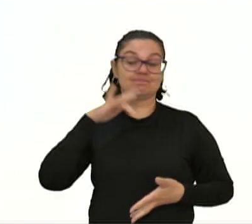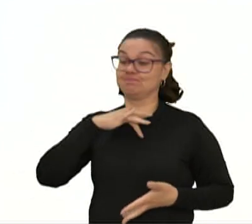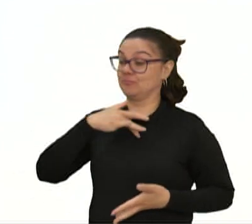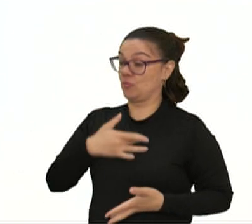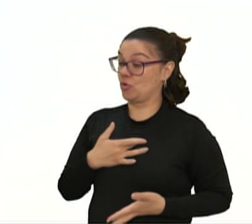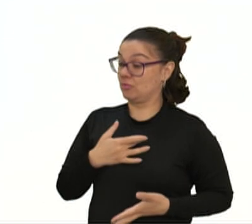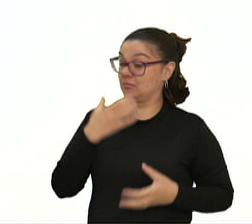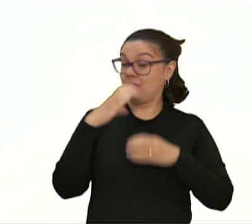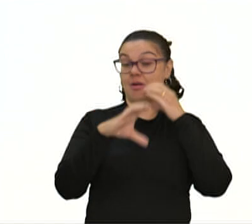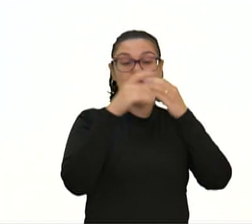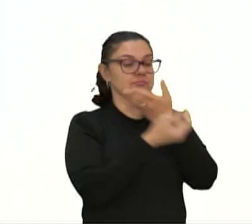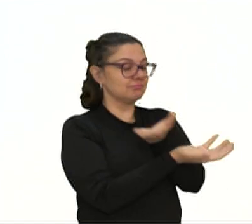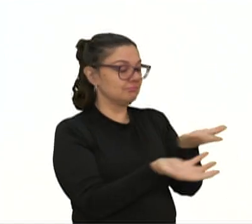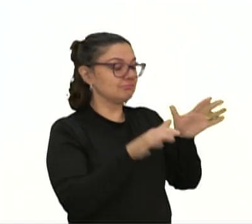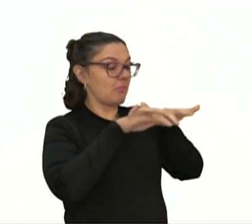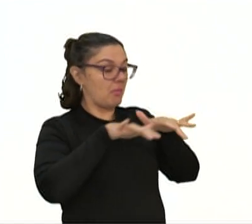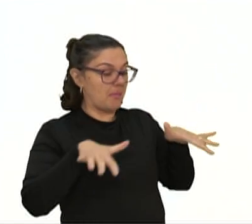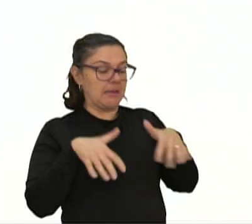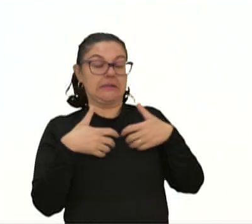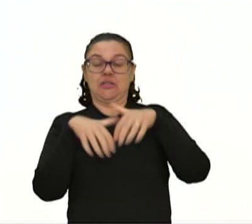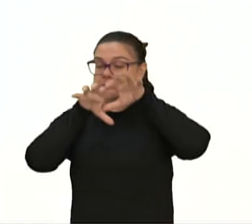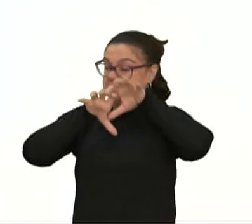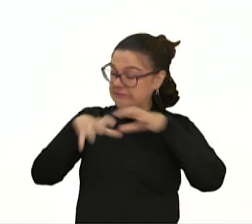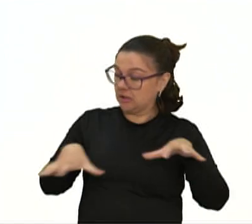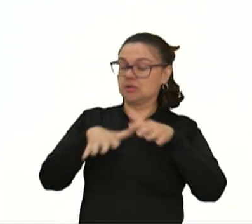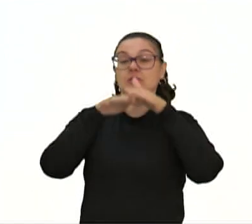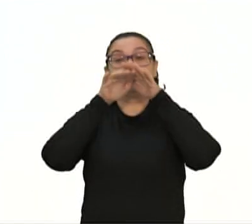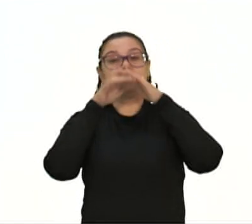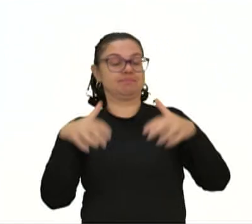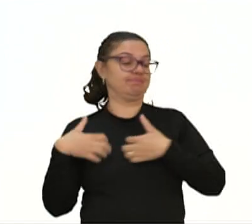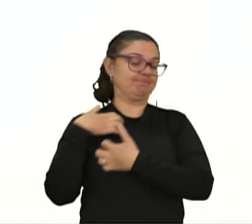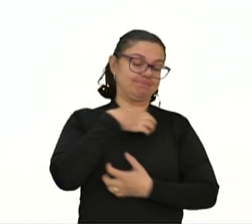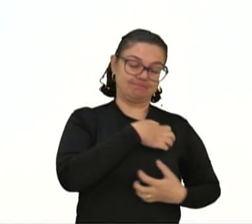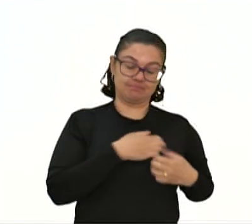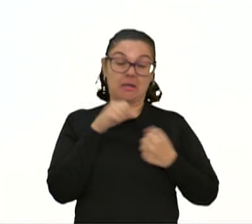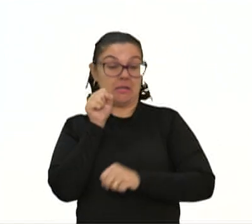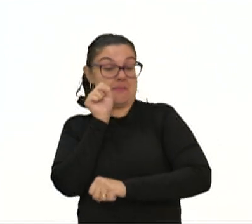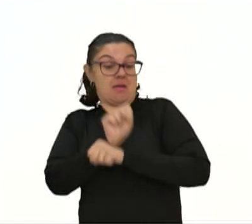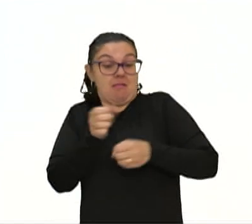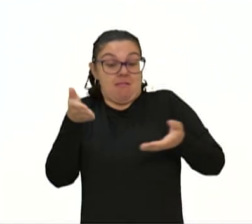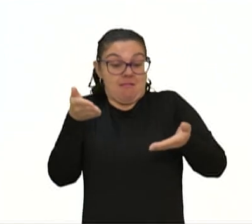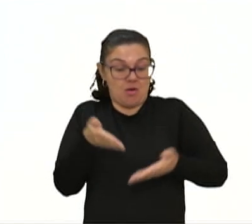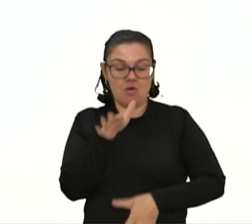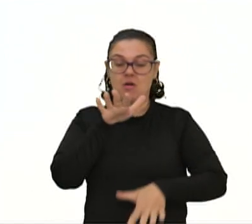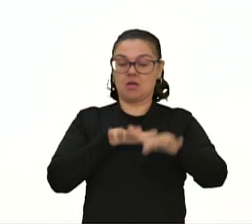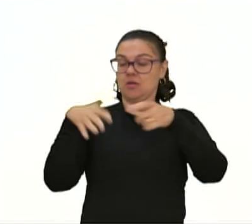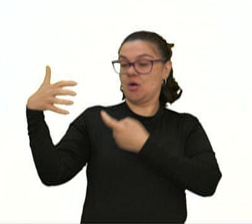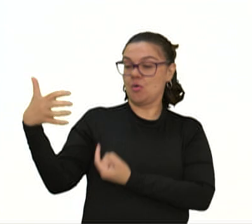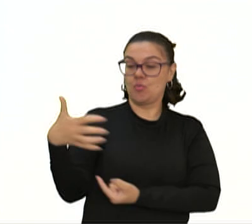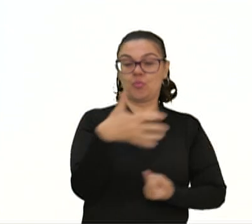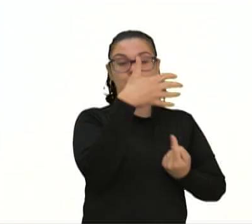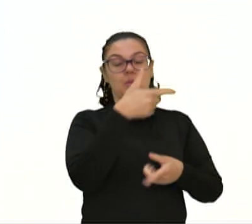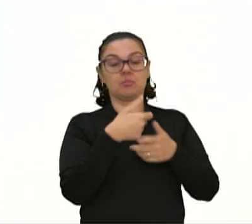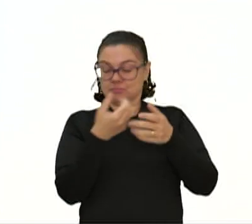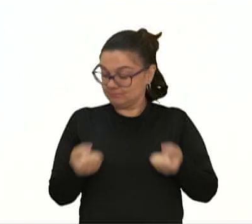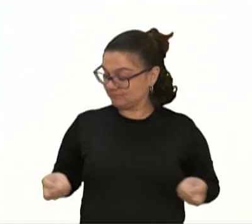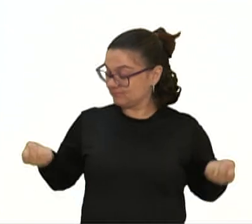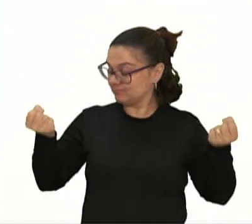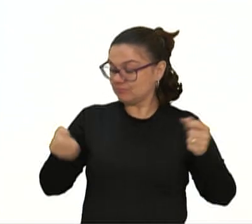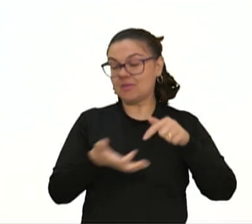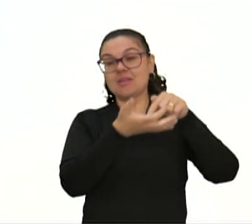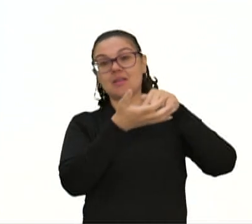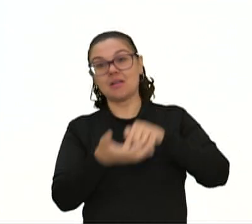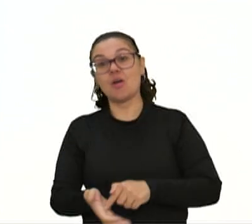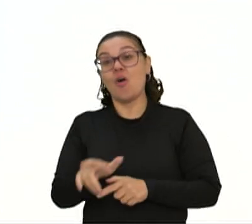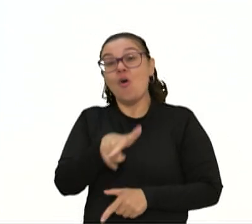só cantamos para o mar. Nem tormenta, nem tormento nos poderia parar. Muitas velas, muitos remos, âncora é